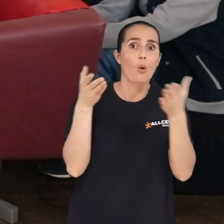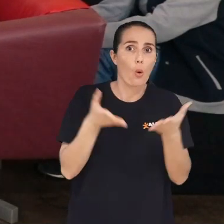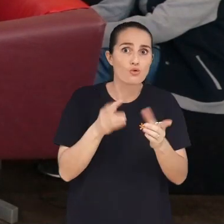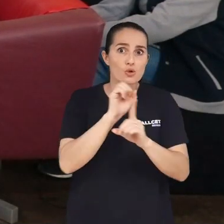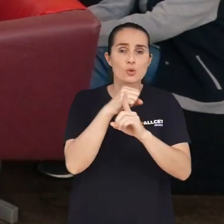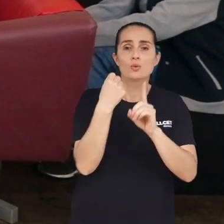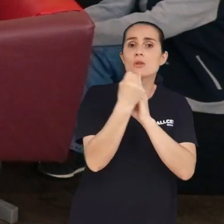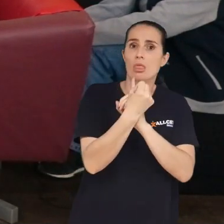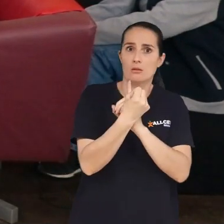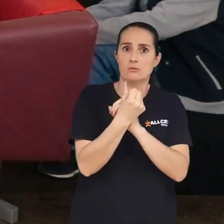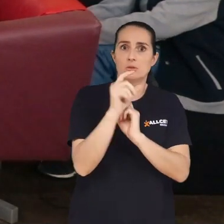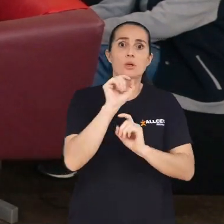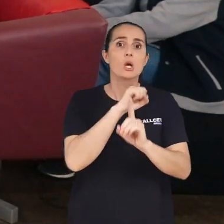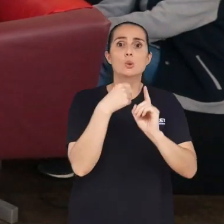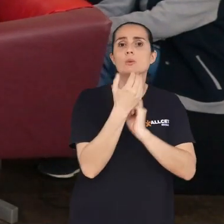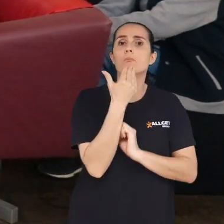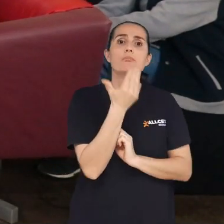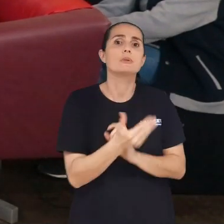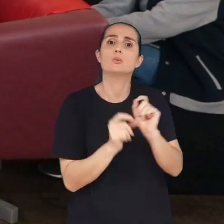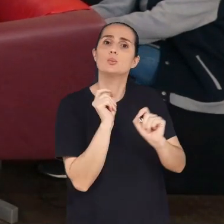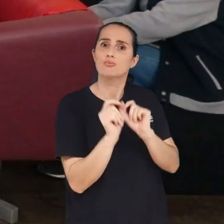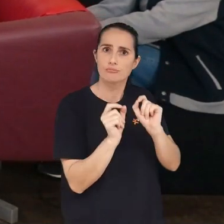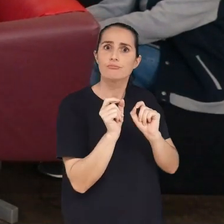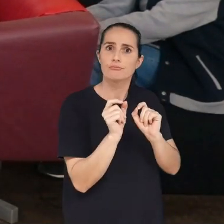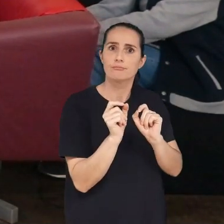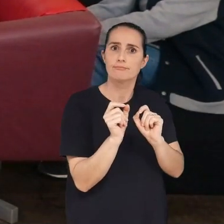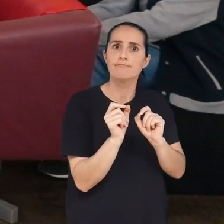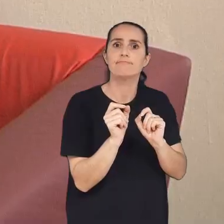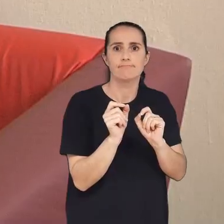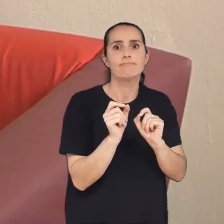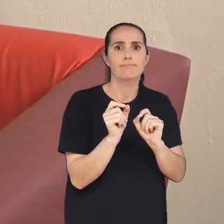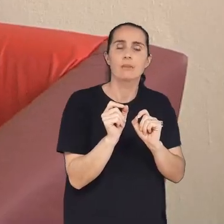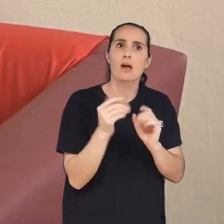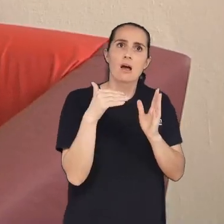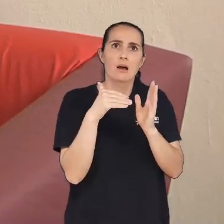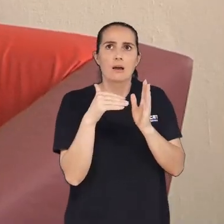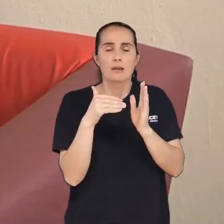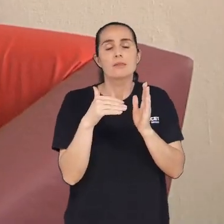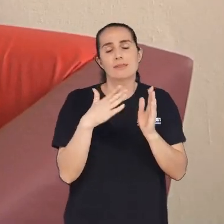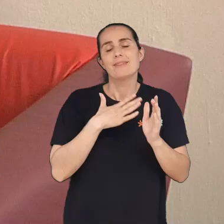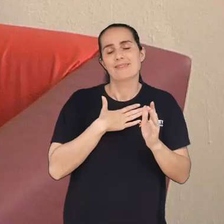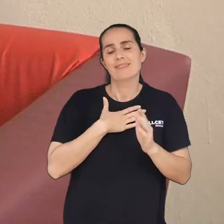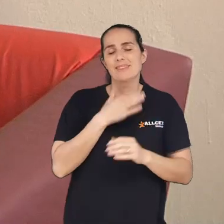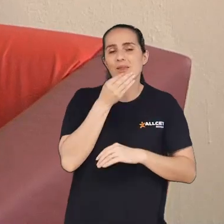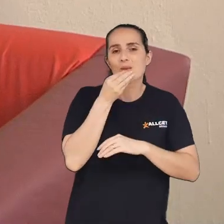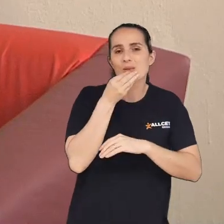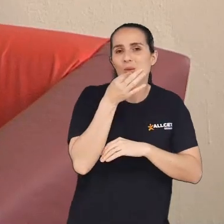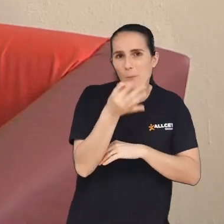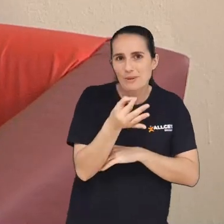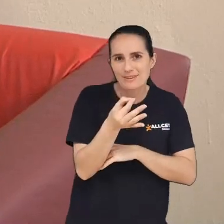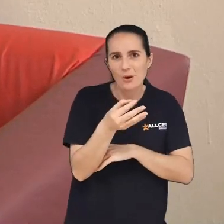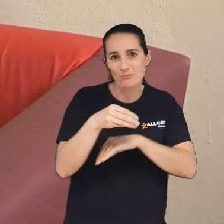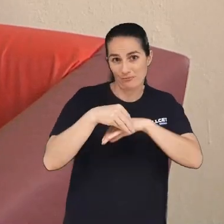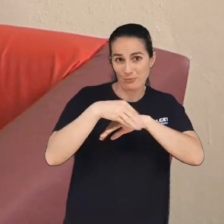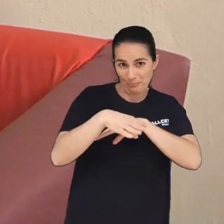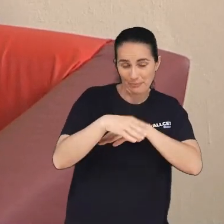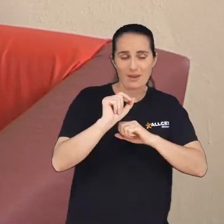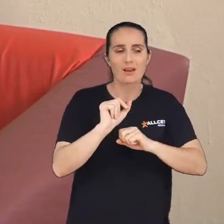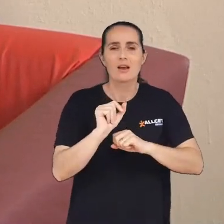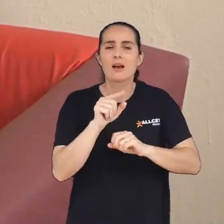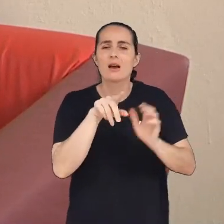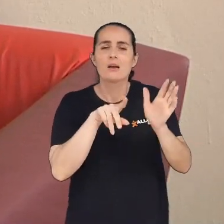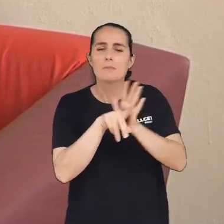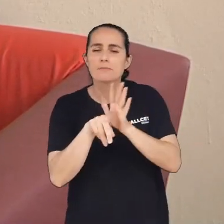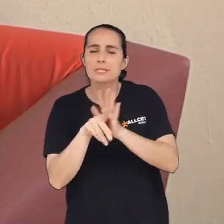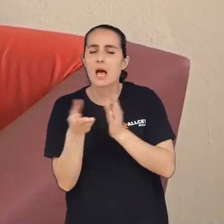a sociedade está pedindo atualmente? Então, até sugiro, sempre busque informações de como que